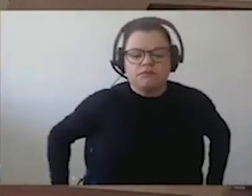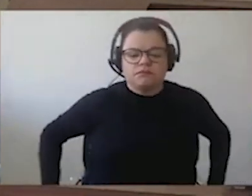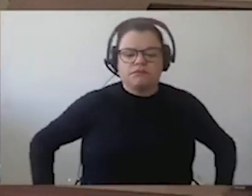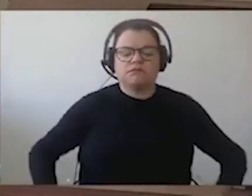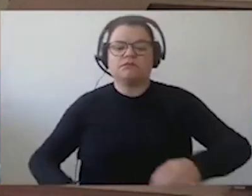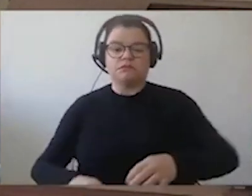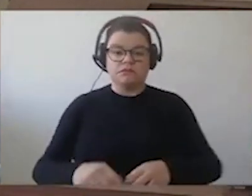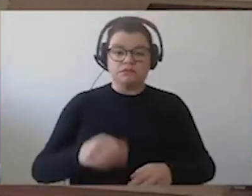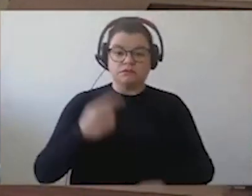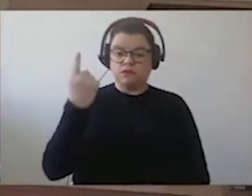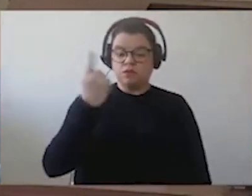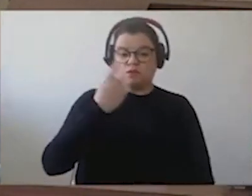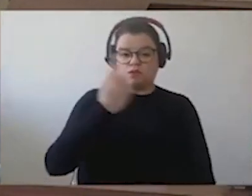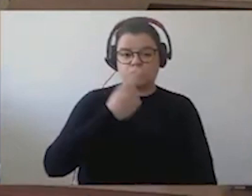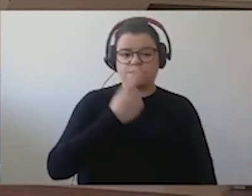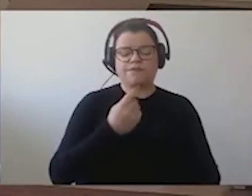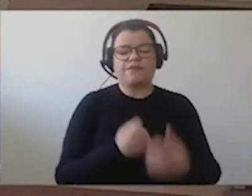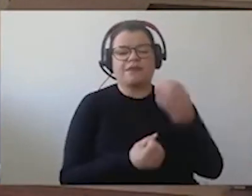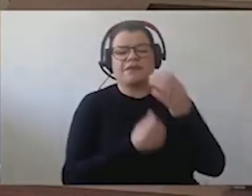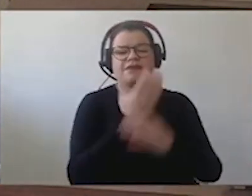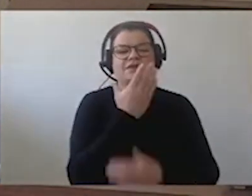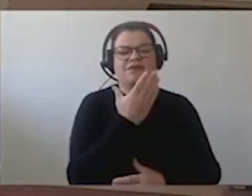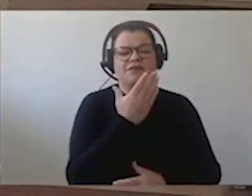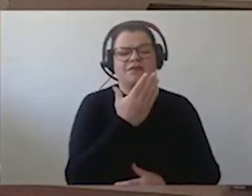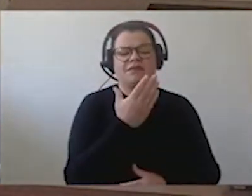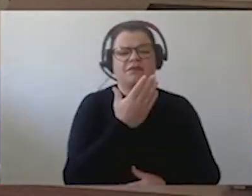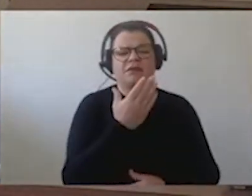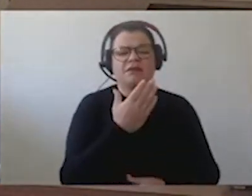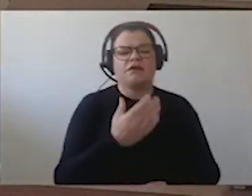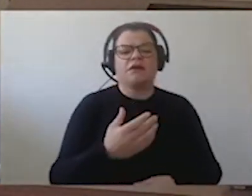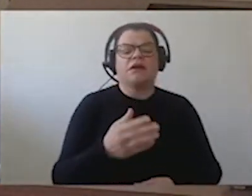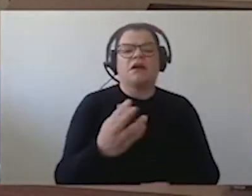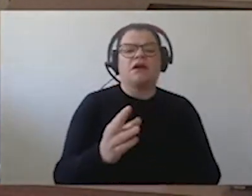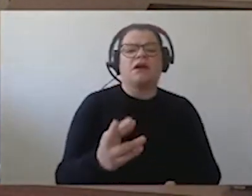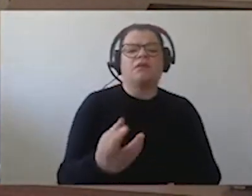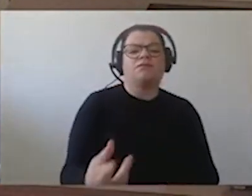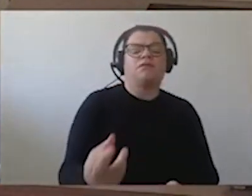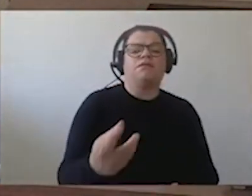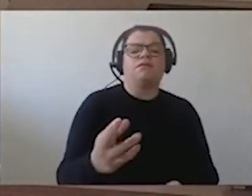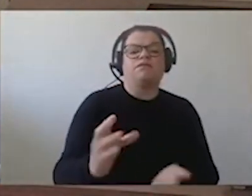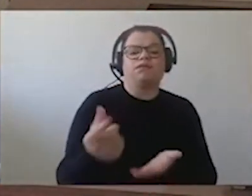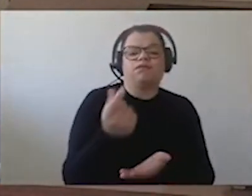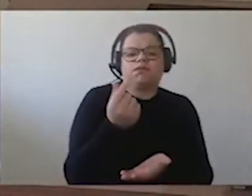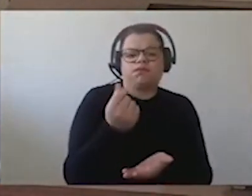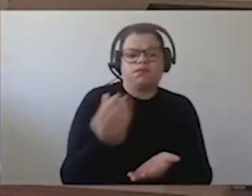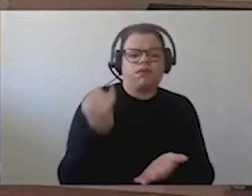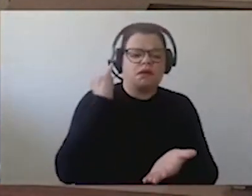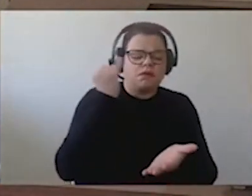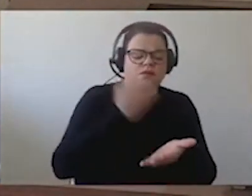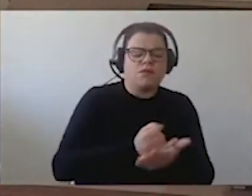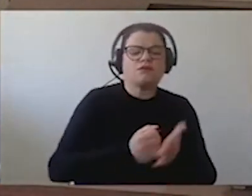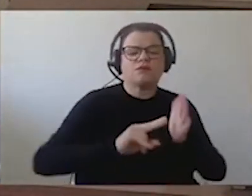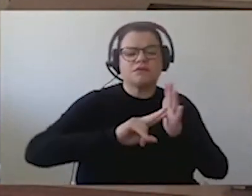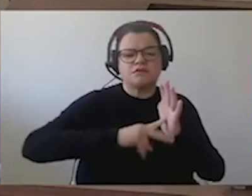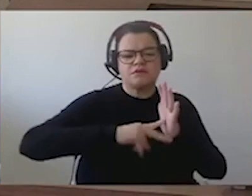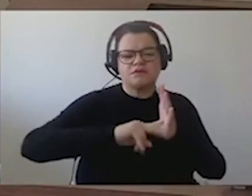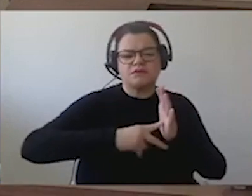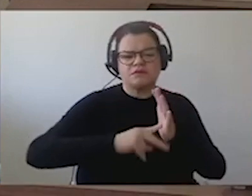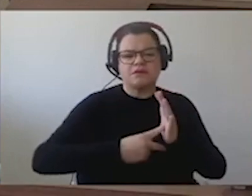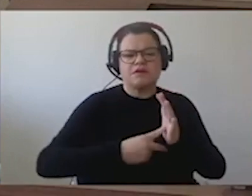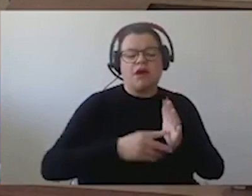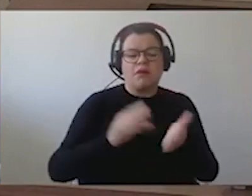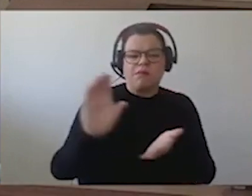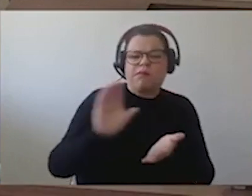de criação de retorno do imposto sindical sob as costas dos trabalhadores.